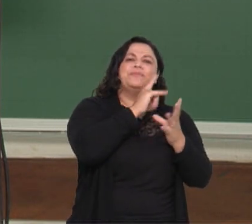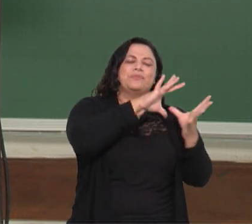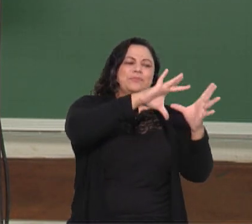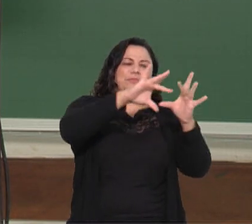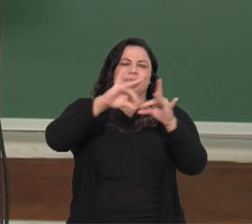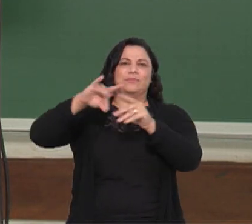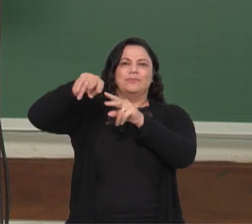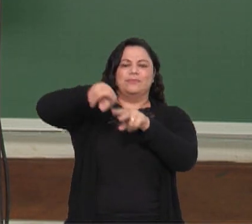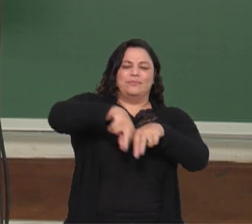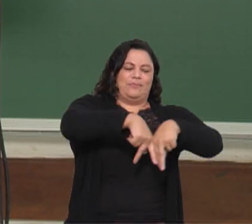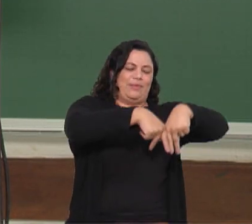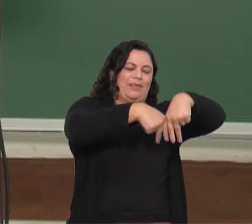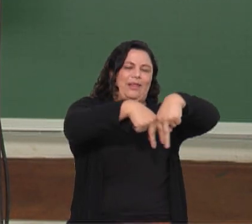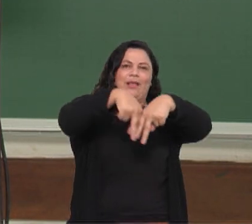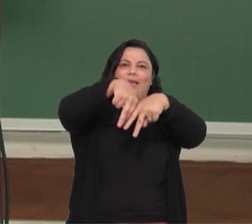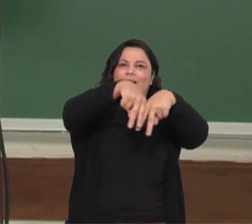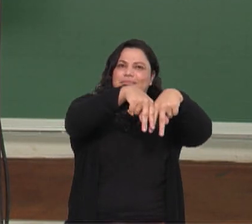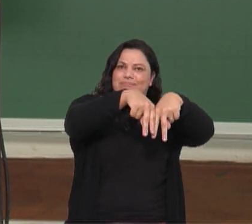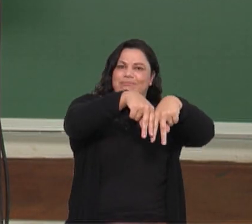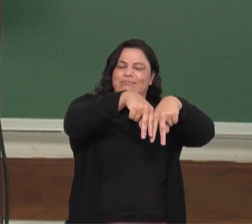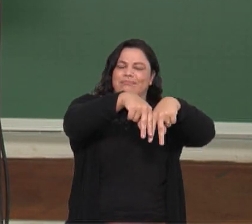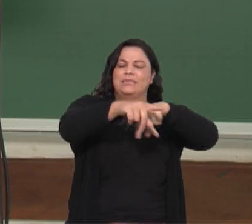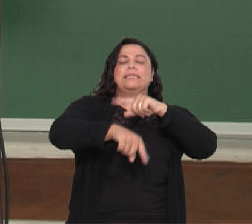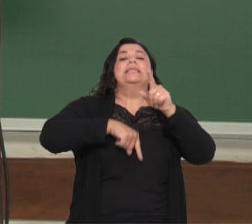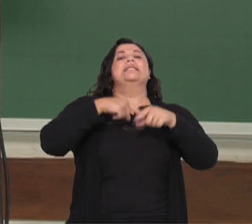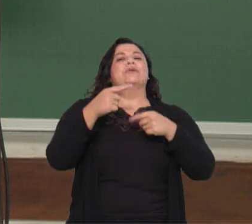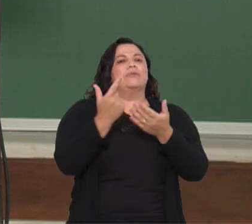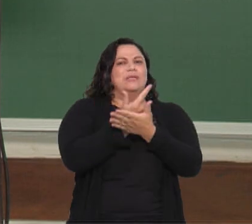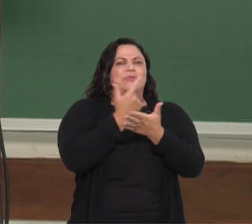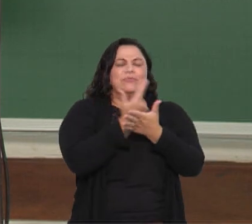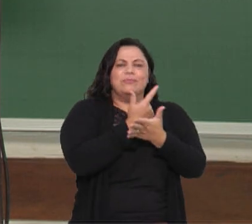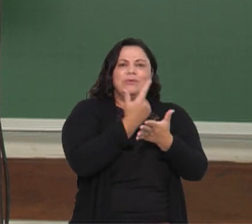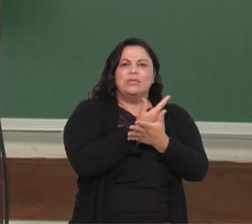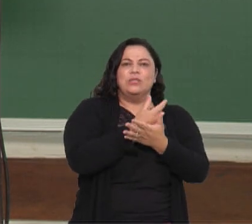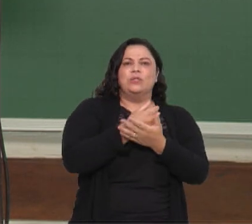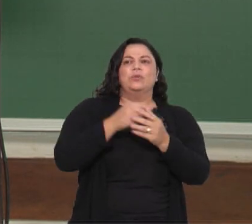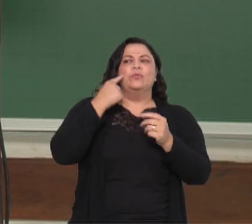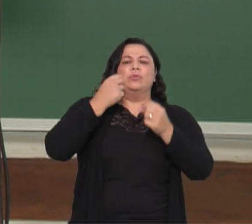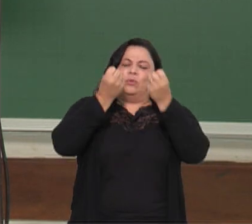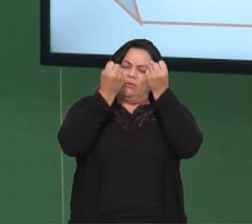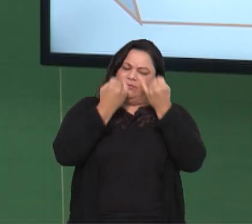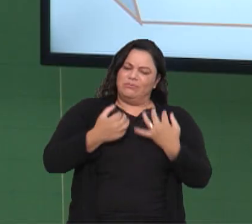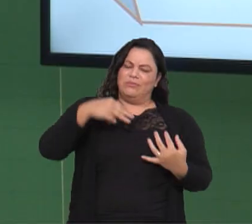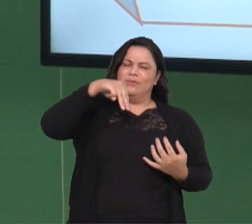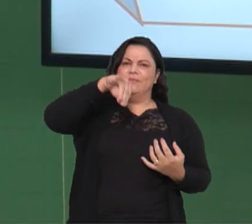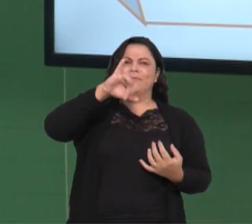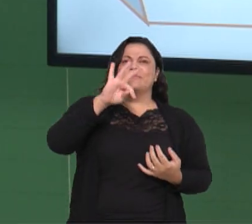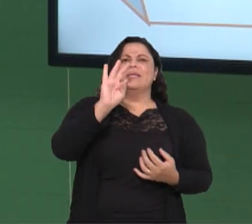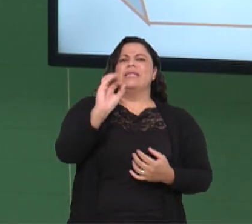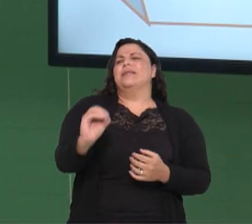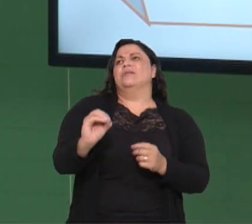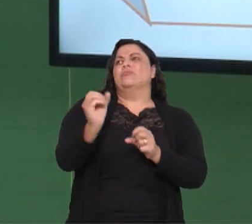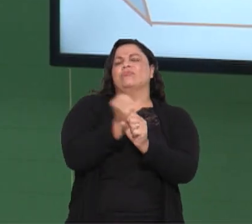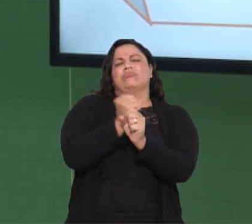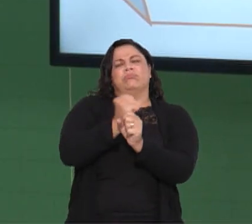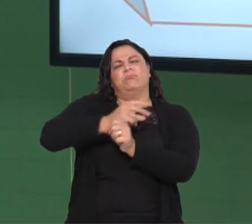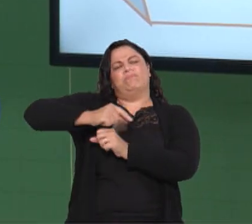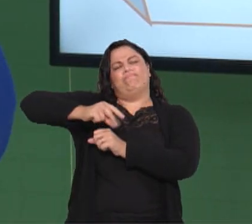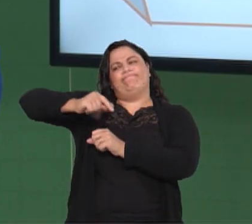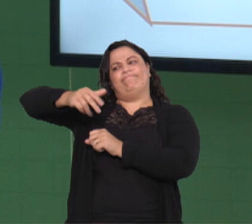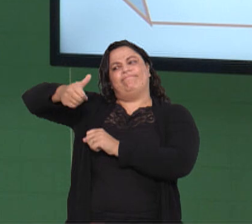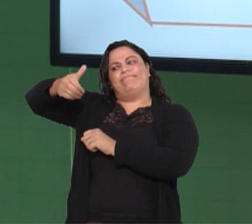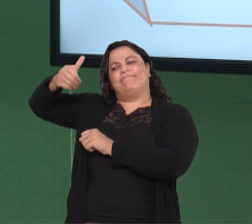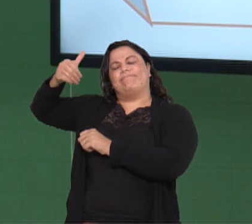ele conta um mito, depois vocês podem pesquisar mais a fundo, chamado mito do andrógeno, onde ele diz que antes, há muito tempo atrás,